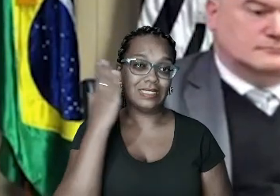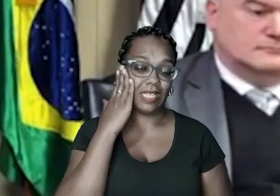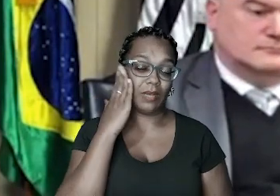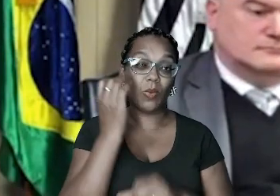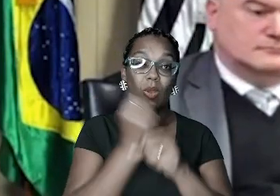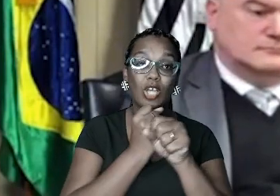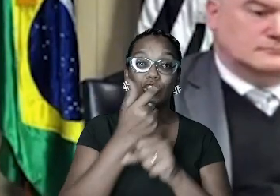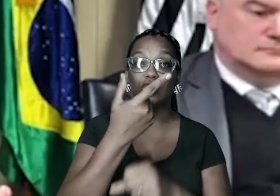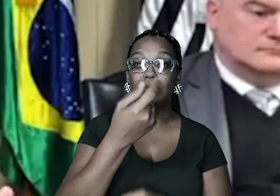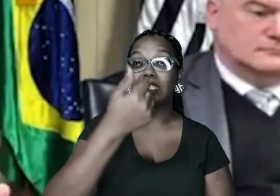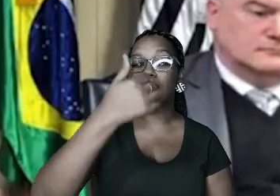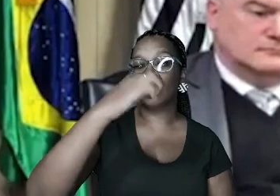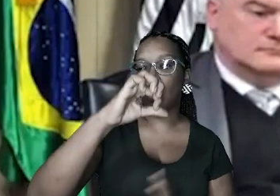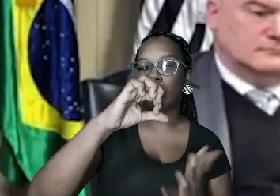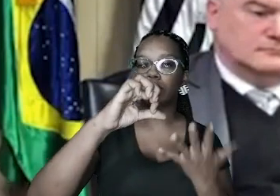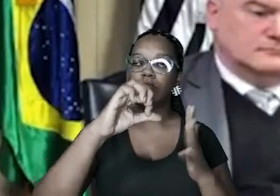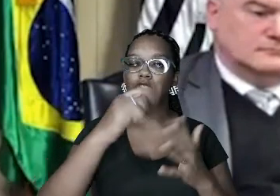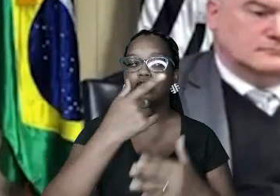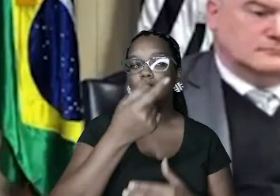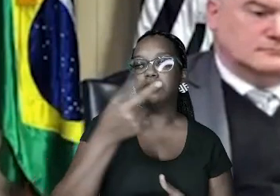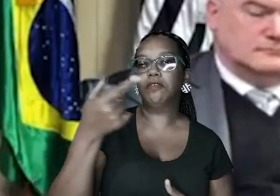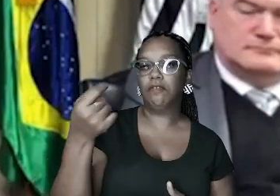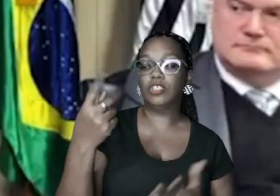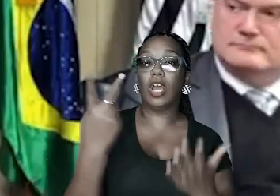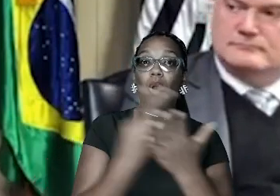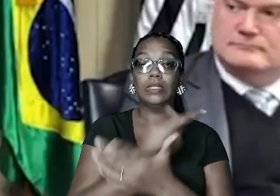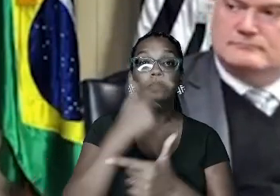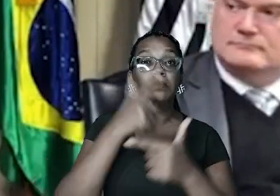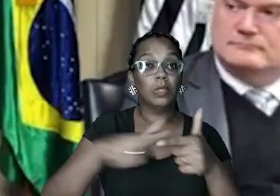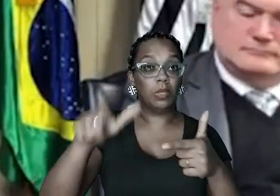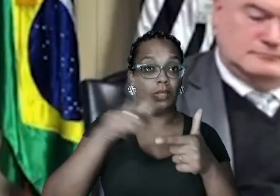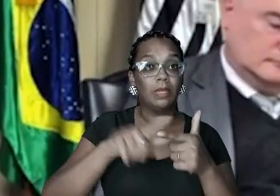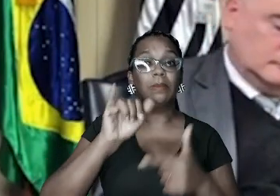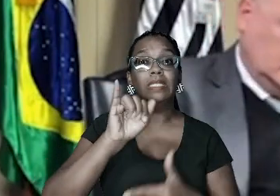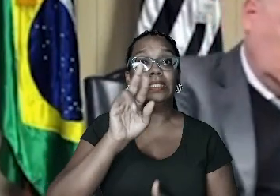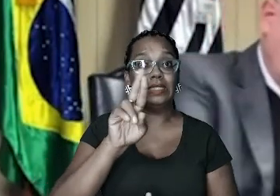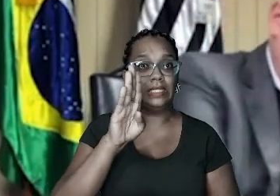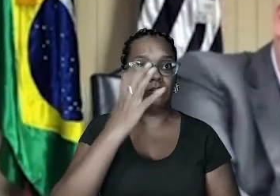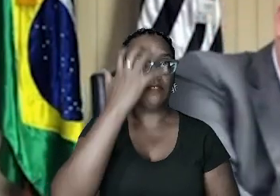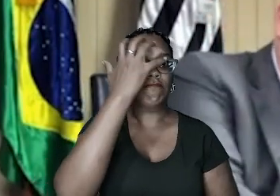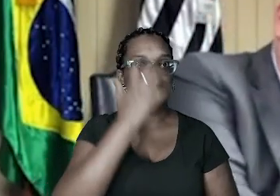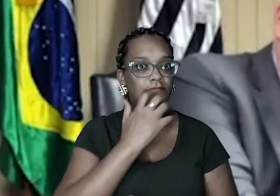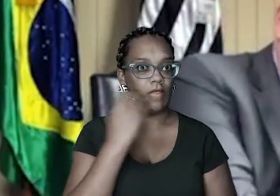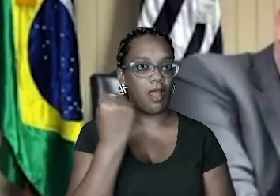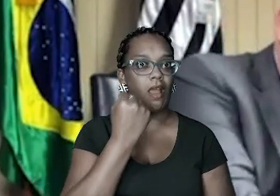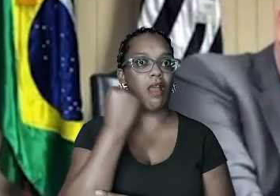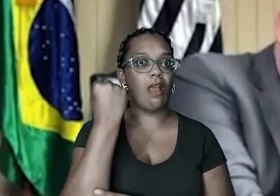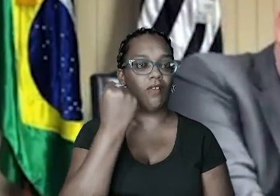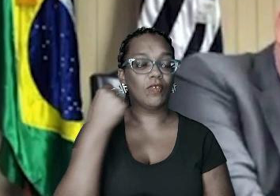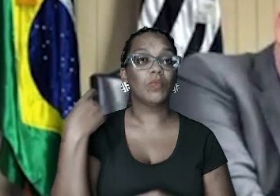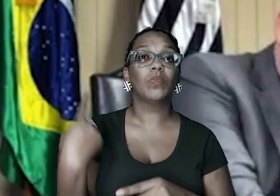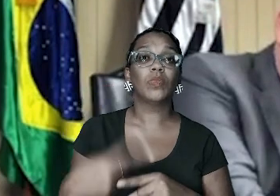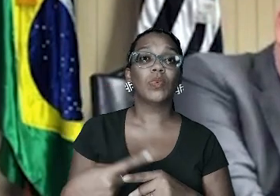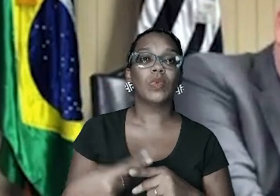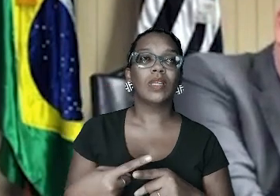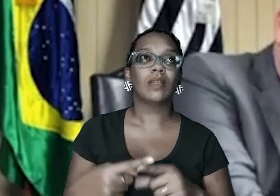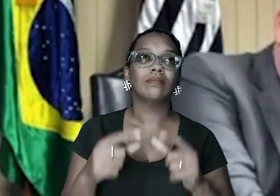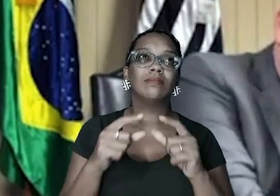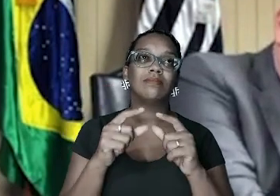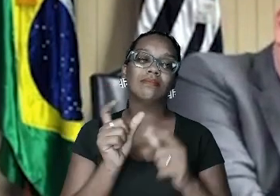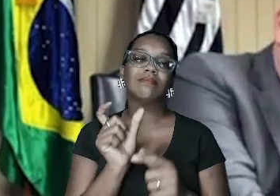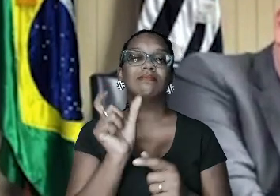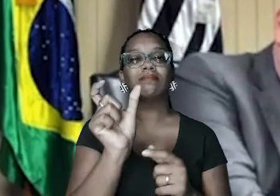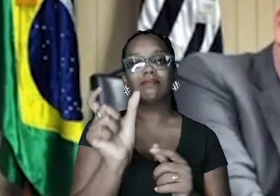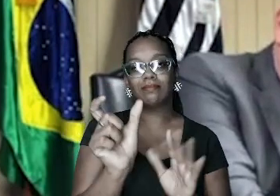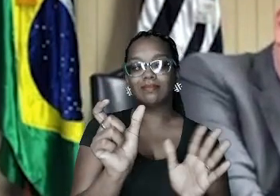Brasil talvez alguns de vocês saibam que em 2019 2021 ele me passou por graves problemas em